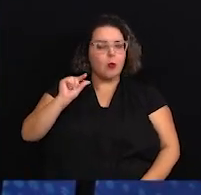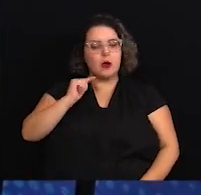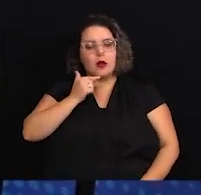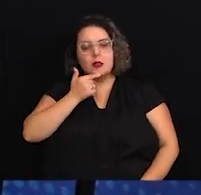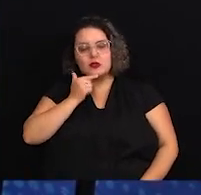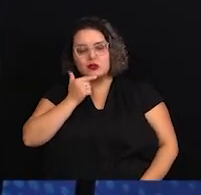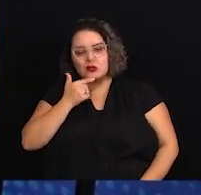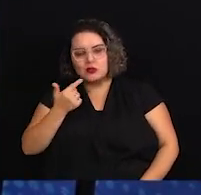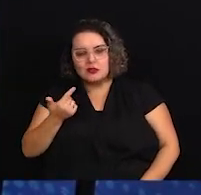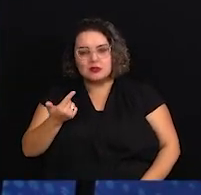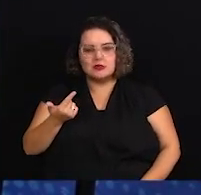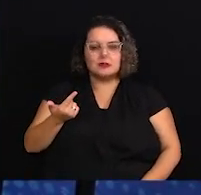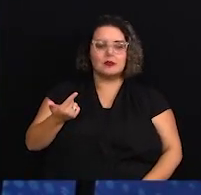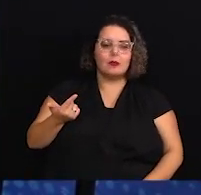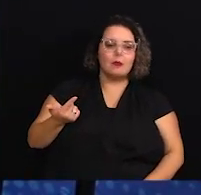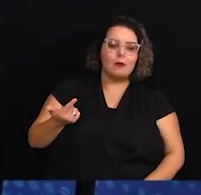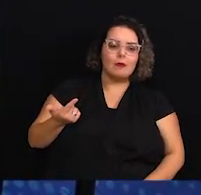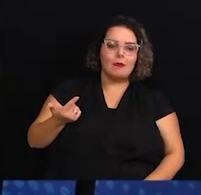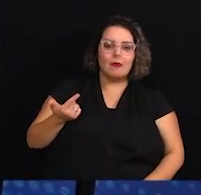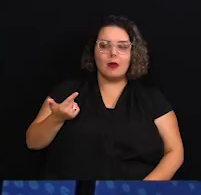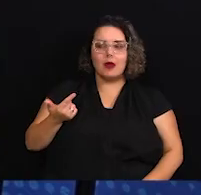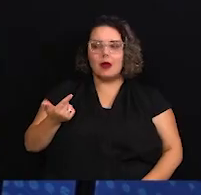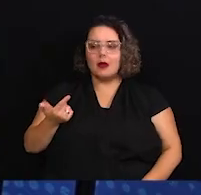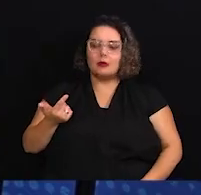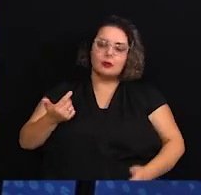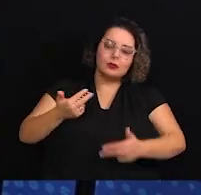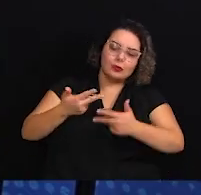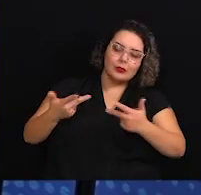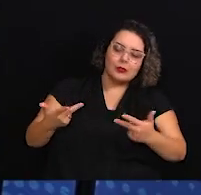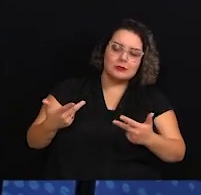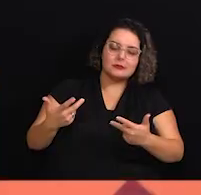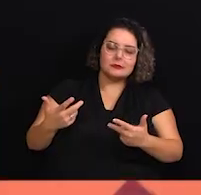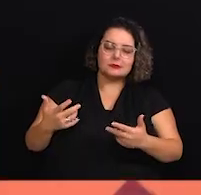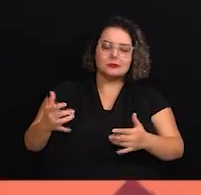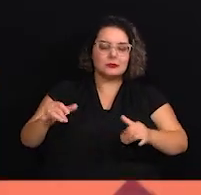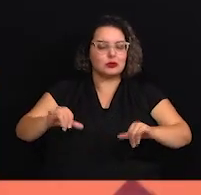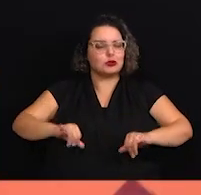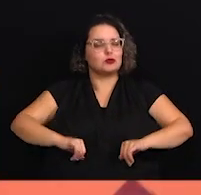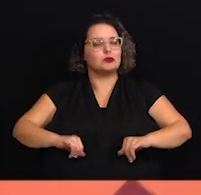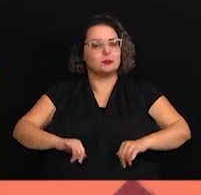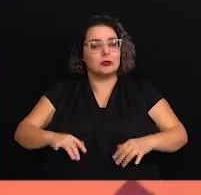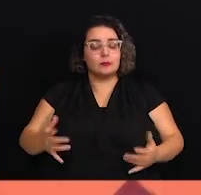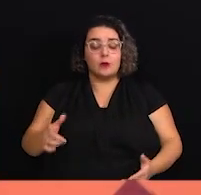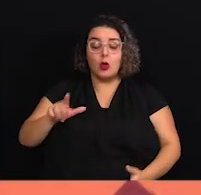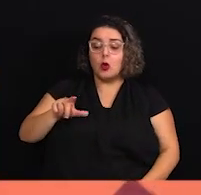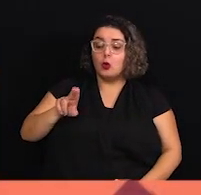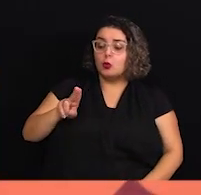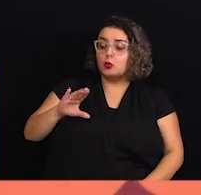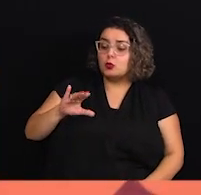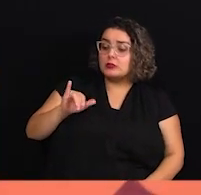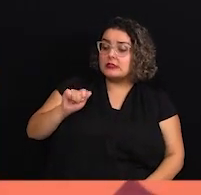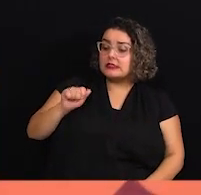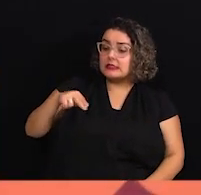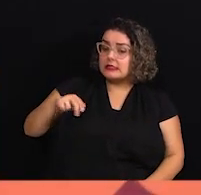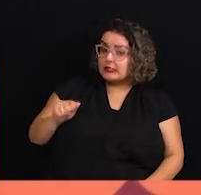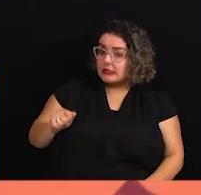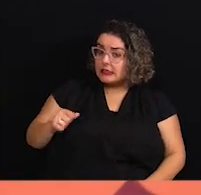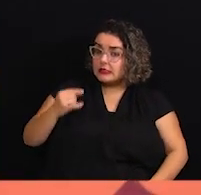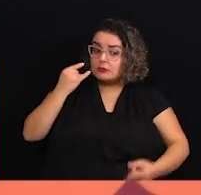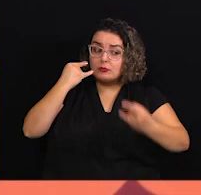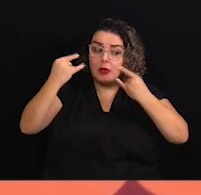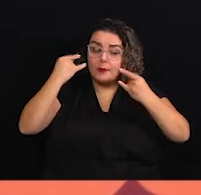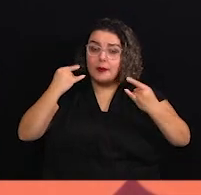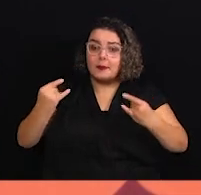de situações que muitas vezes nos causam muita dor. Luciana, o pessoal de casa que ficou interessado